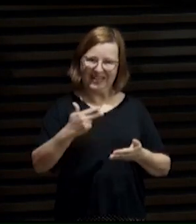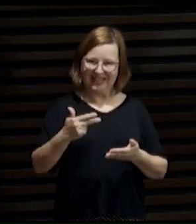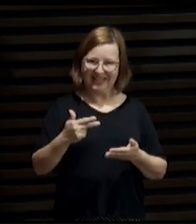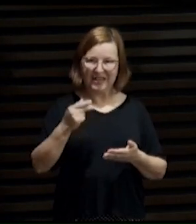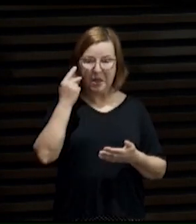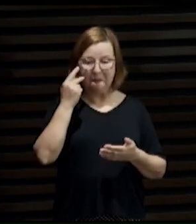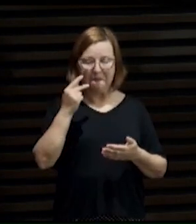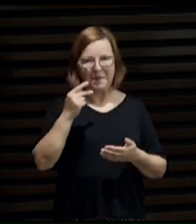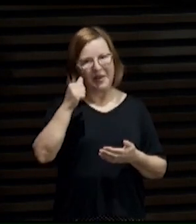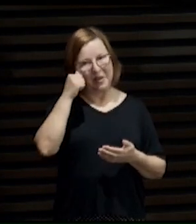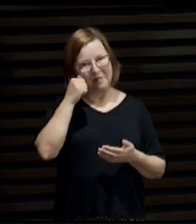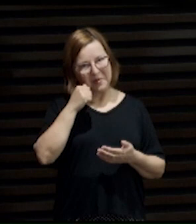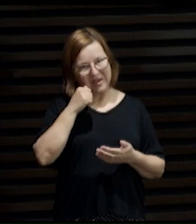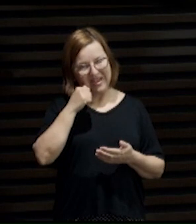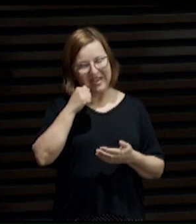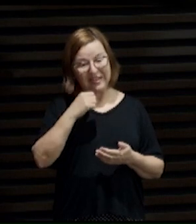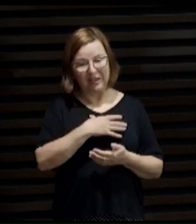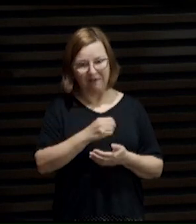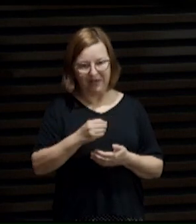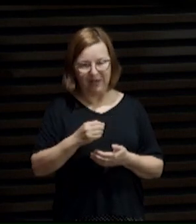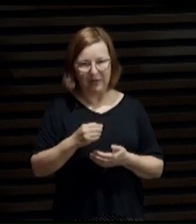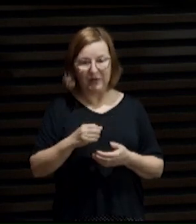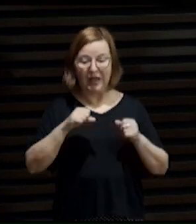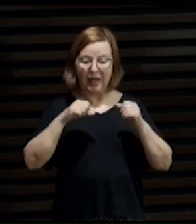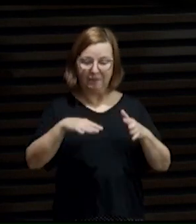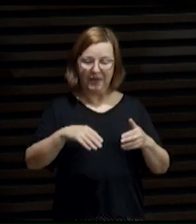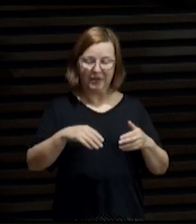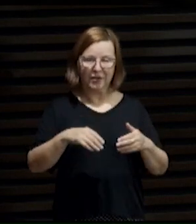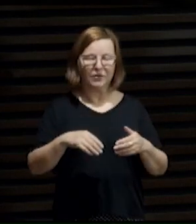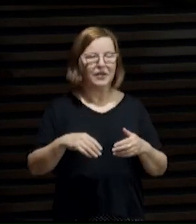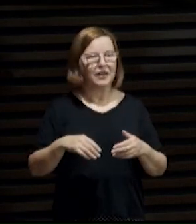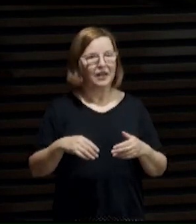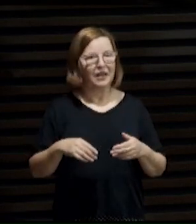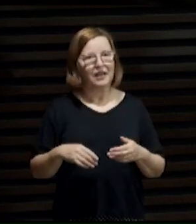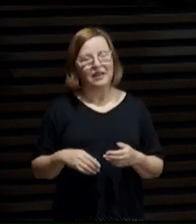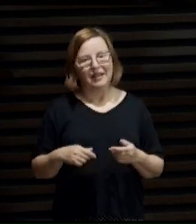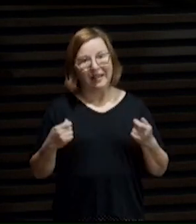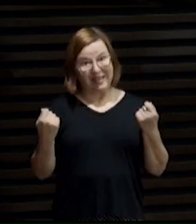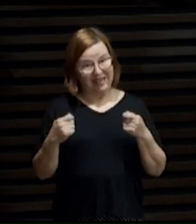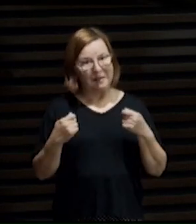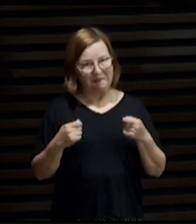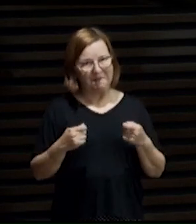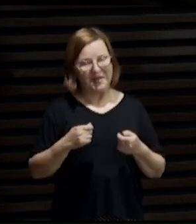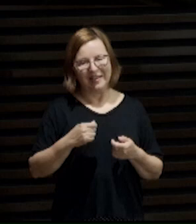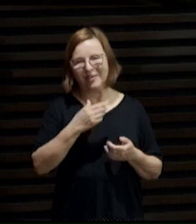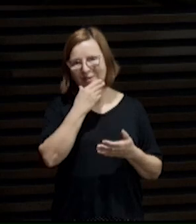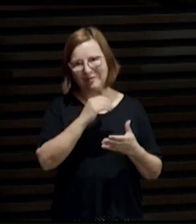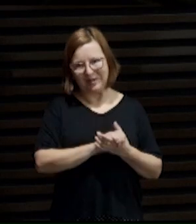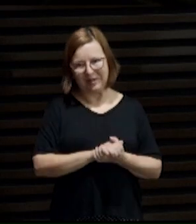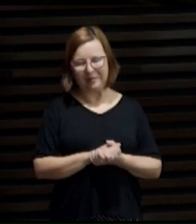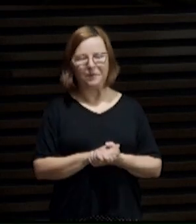e filhos, dependem do marido. Como eu vou me casar com um homem que não teme a Deus? Como é que